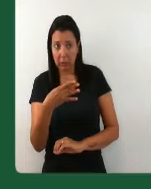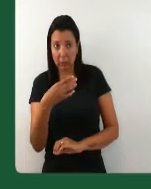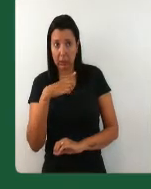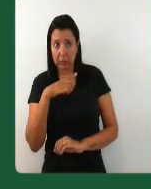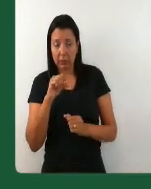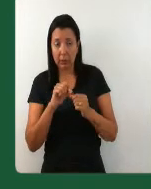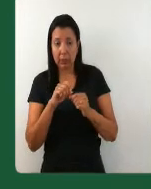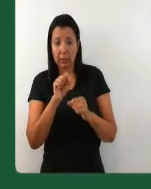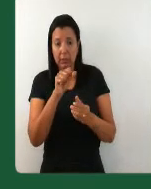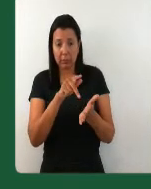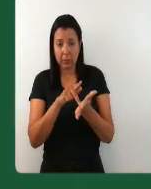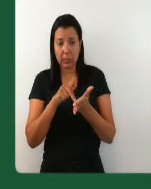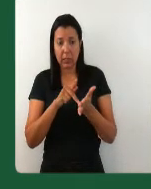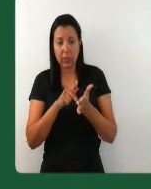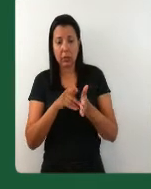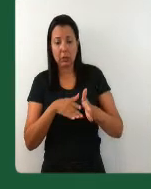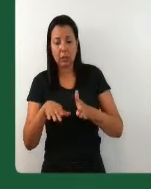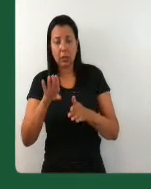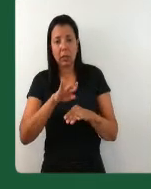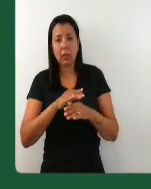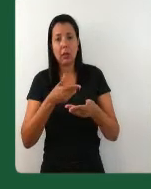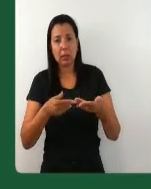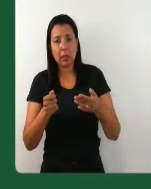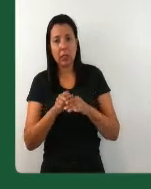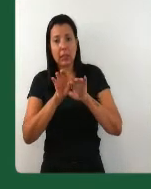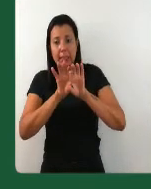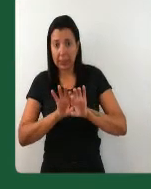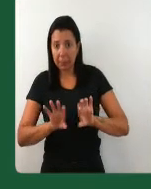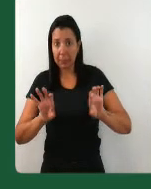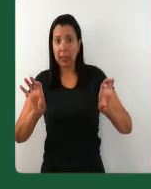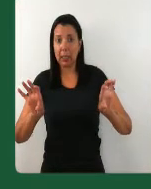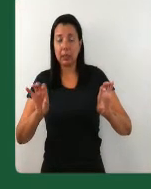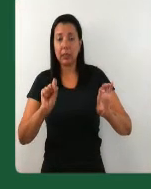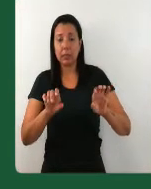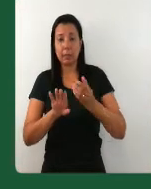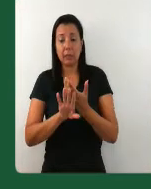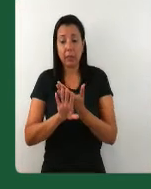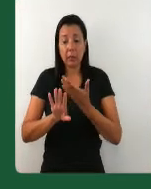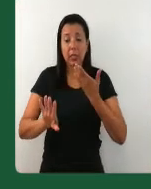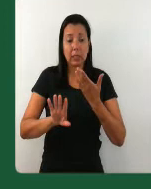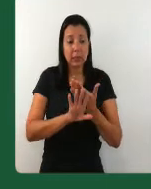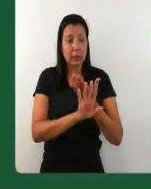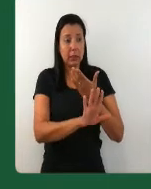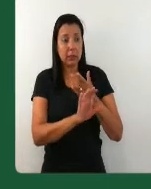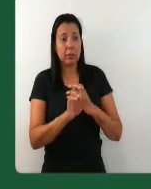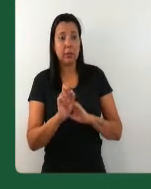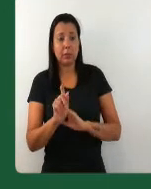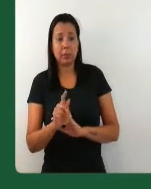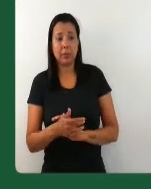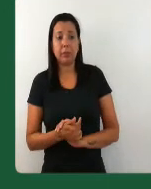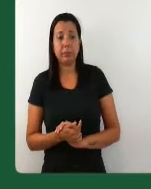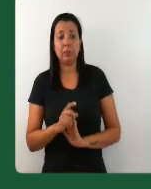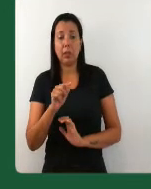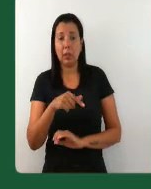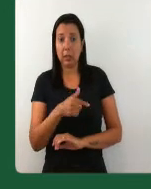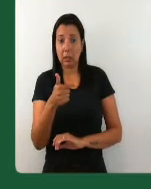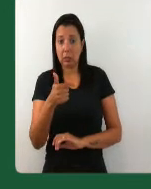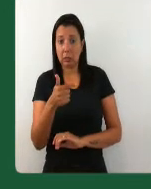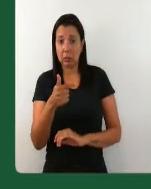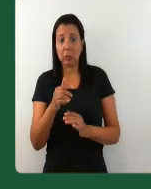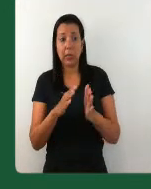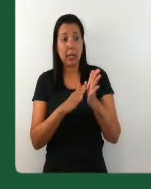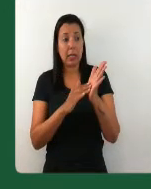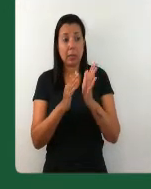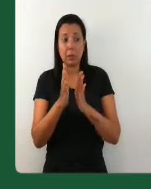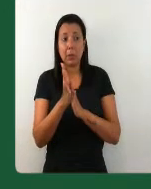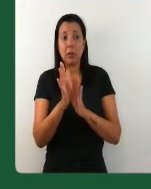acomete justamente o meio da face, separando-a, afastando-a um lado do outro. E as duas mãos seriam as